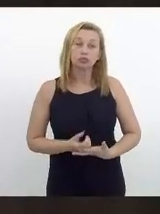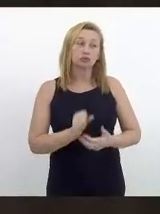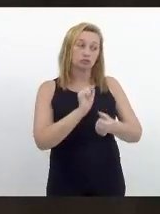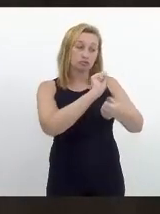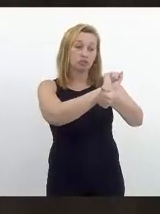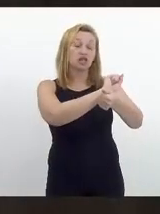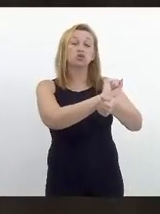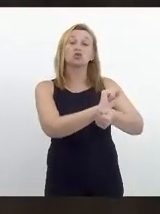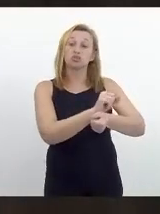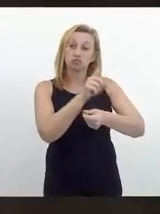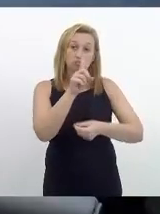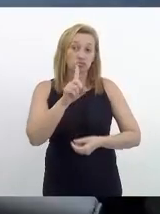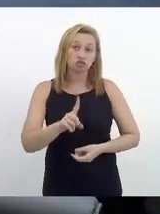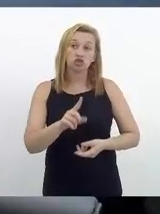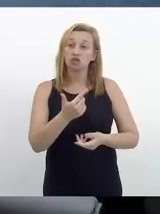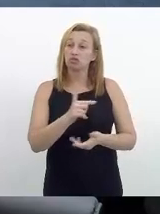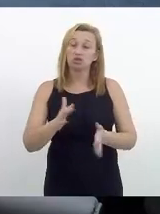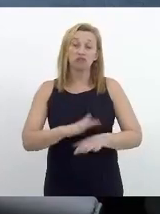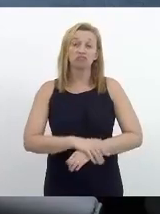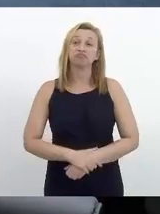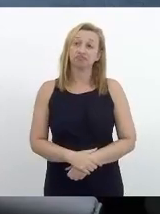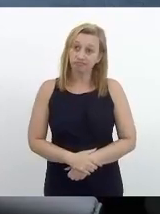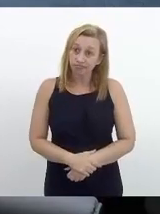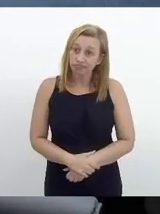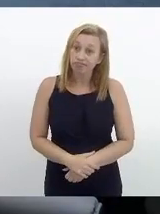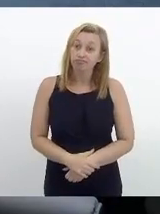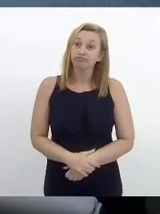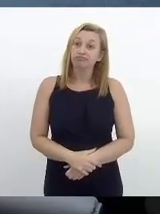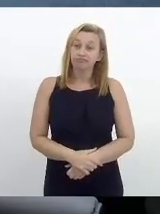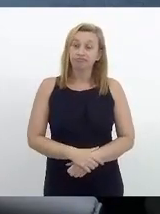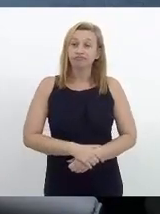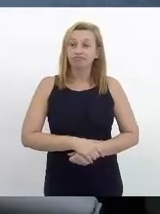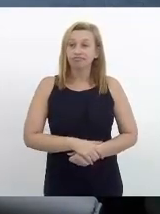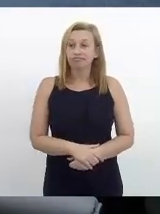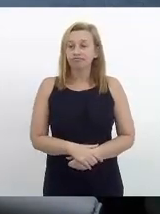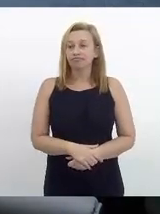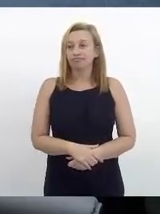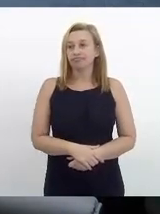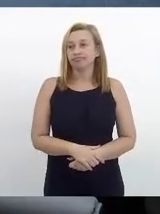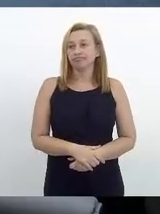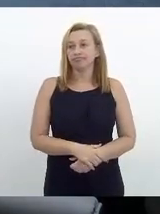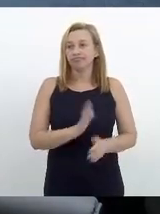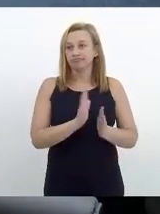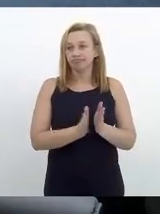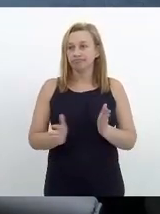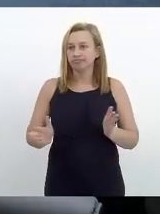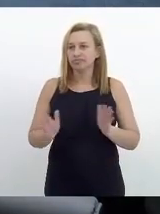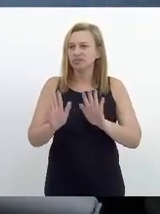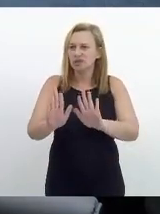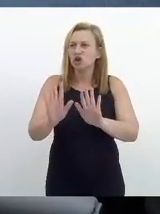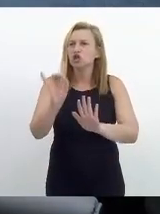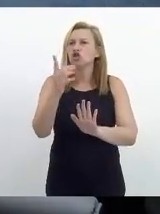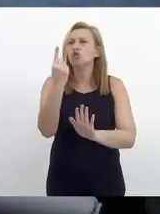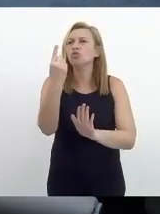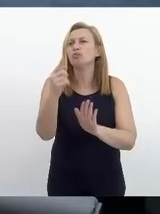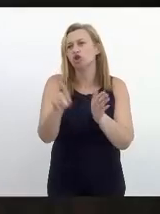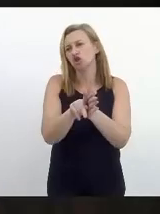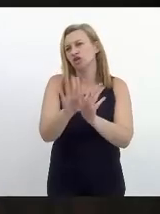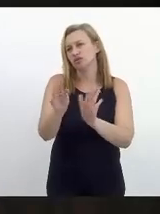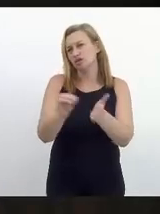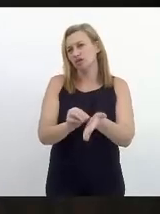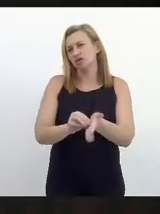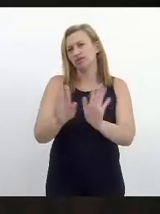direitos violados. Senhor presidente, pela ordem, só... Deixa, falta um único projeto. E